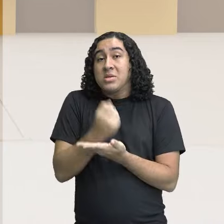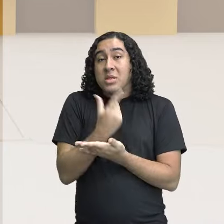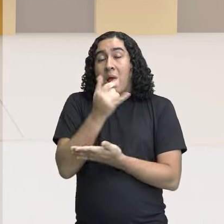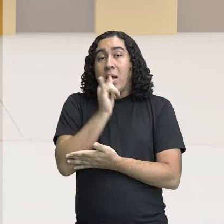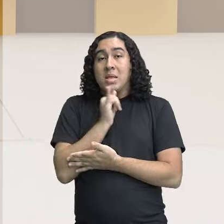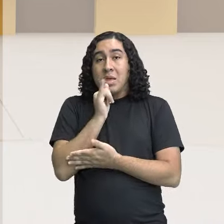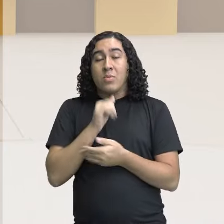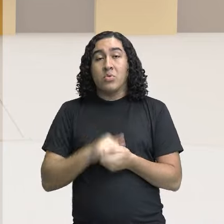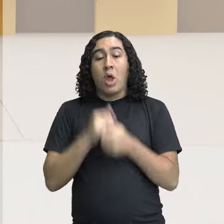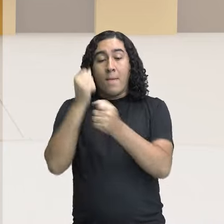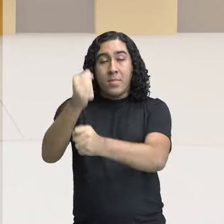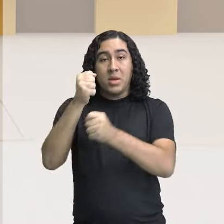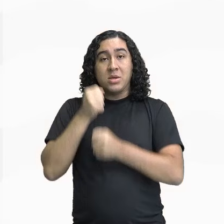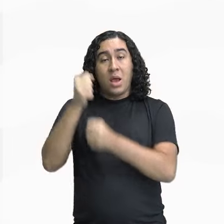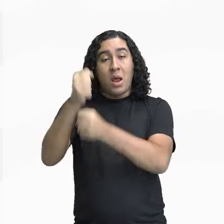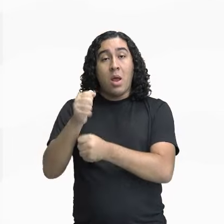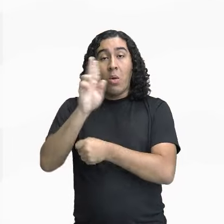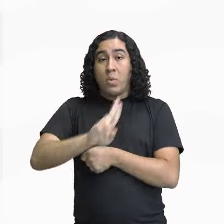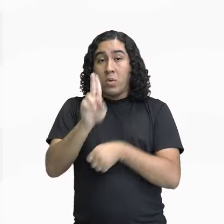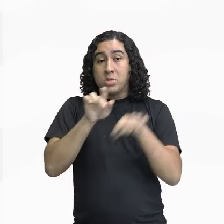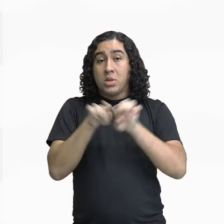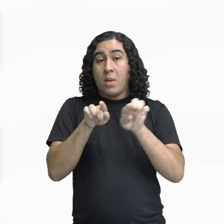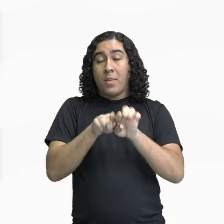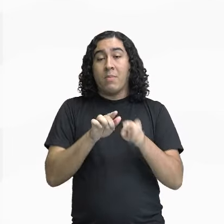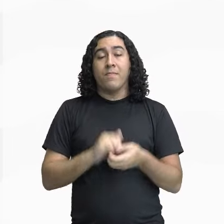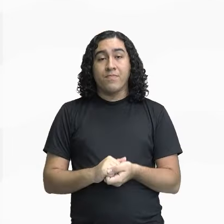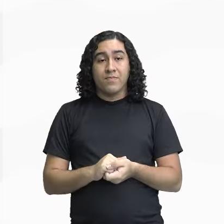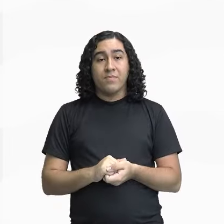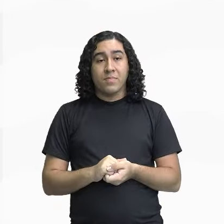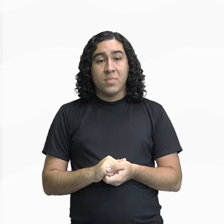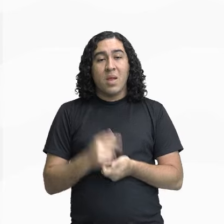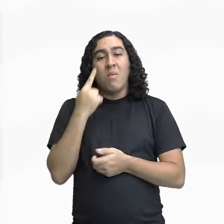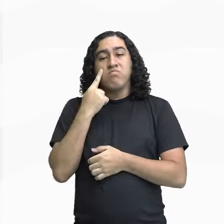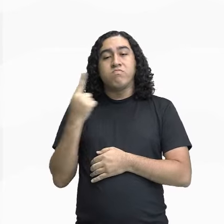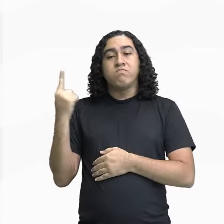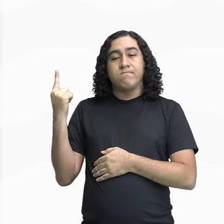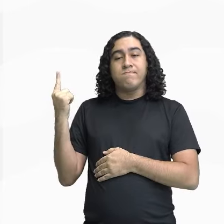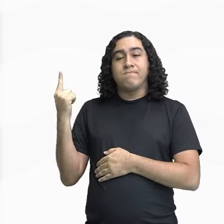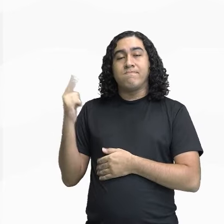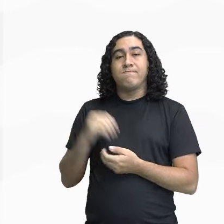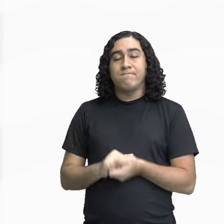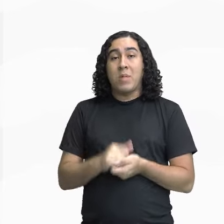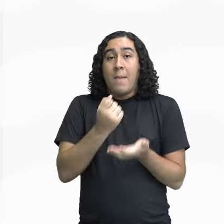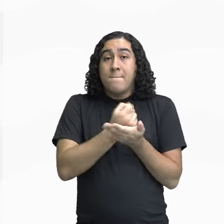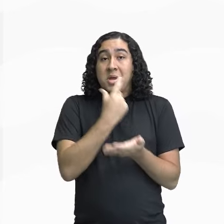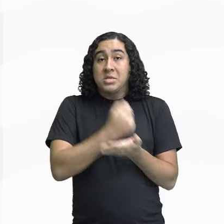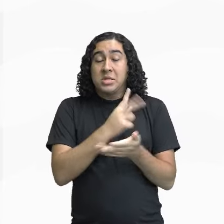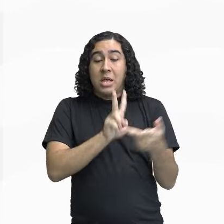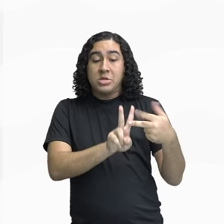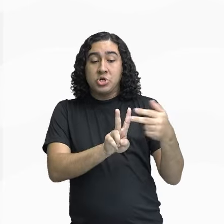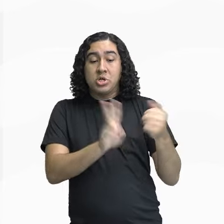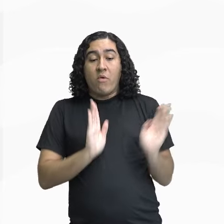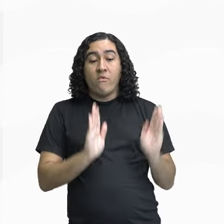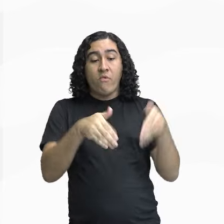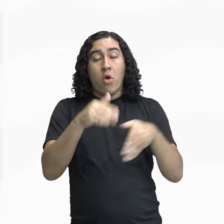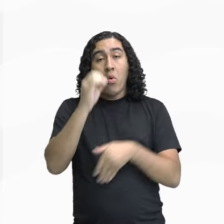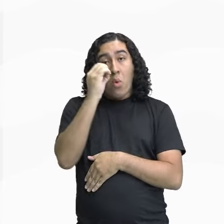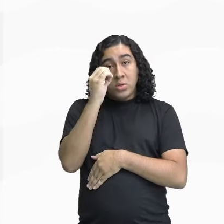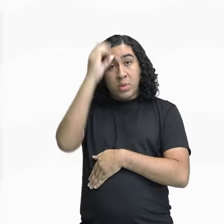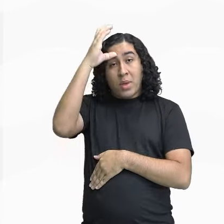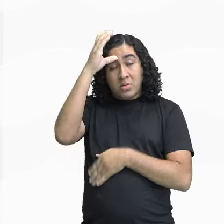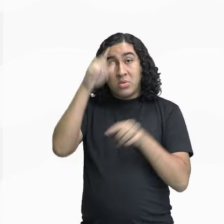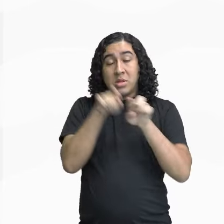os pajés utilizavam aí, que além da fé, olha que interessante, a medicina indígena é centrada no conhecimento